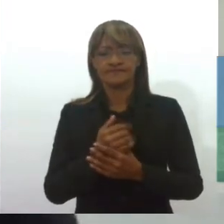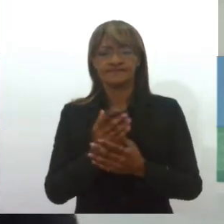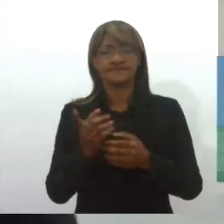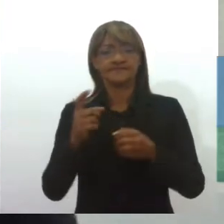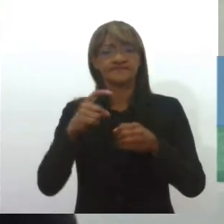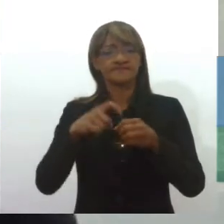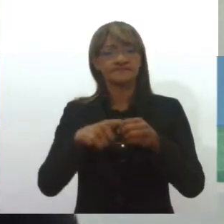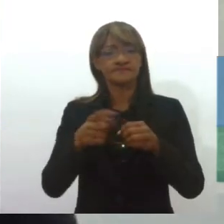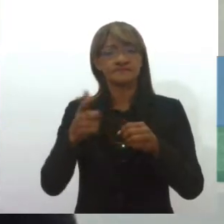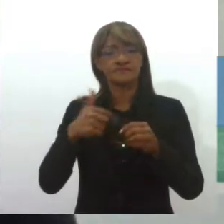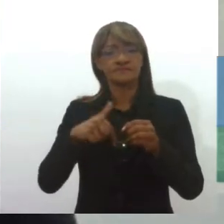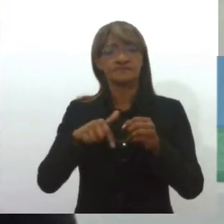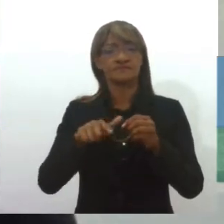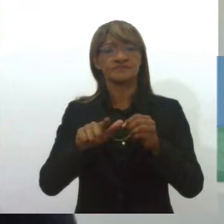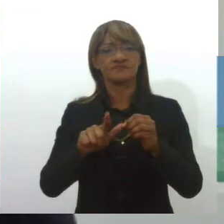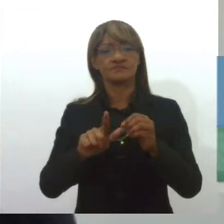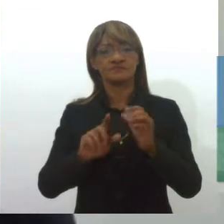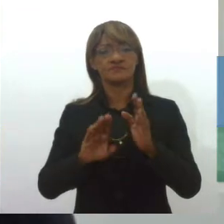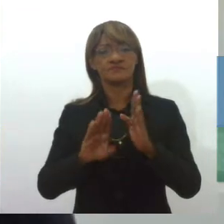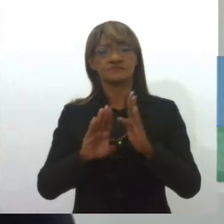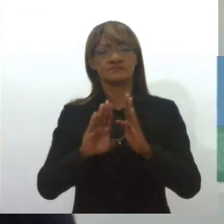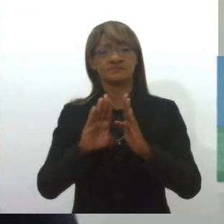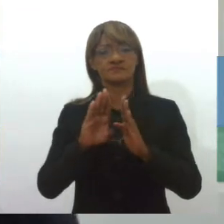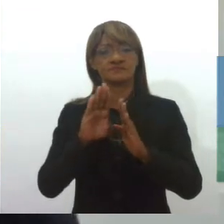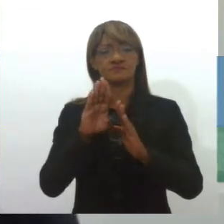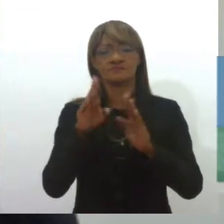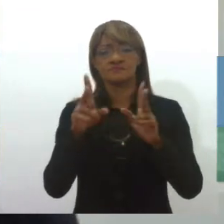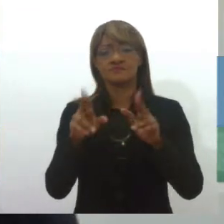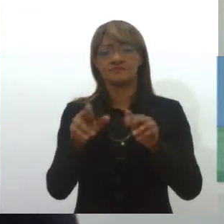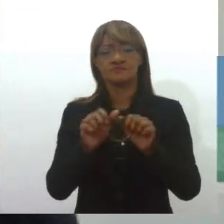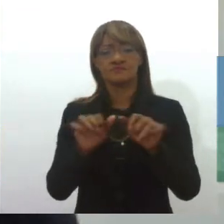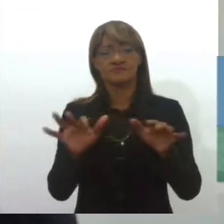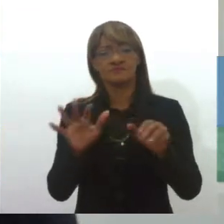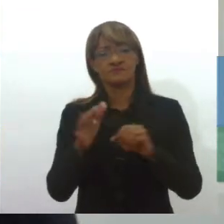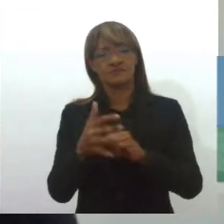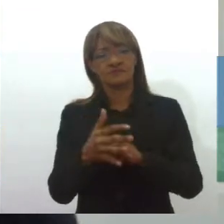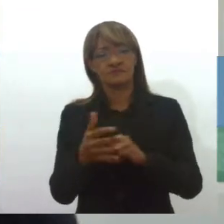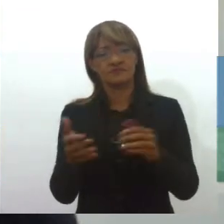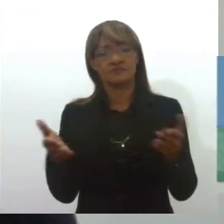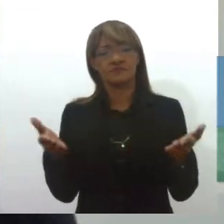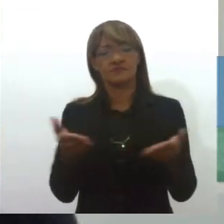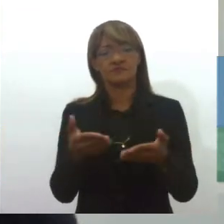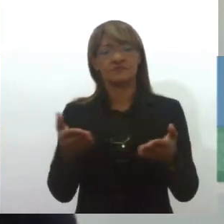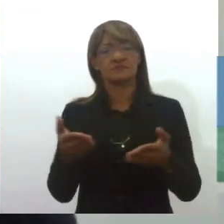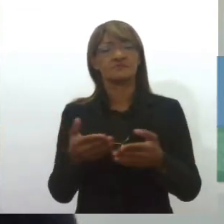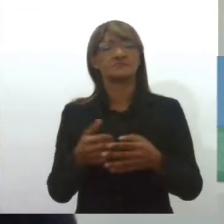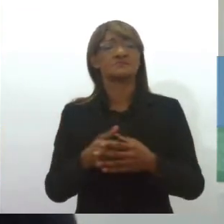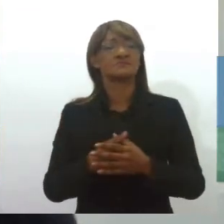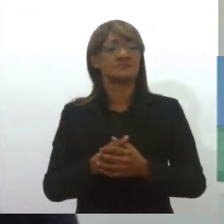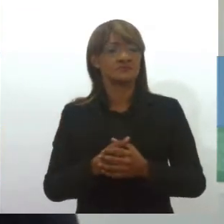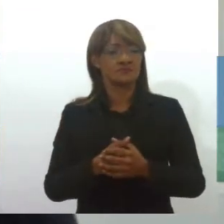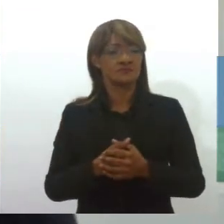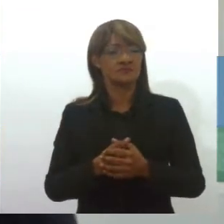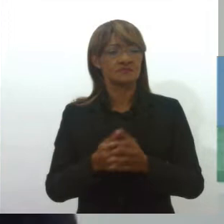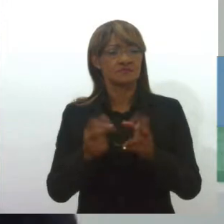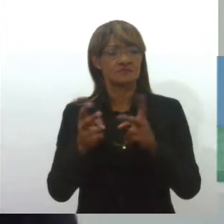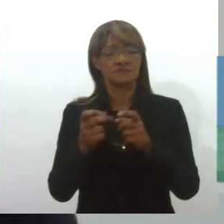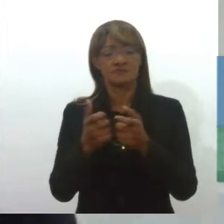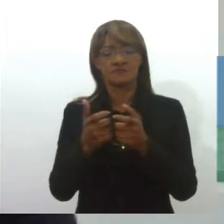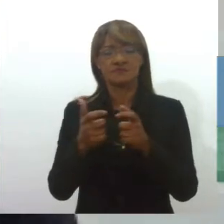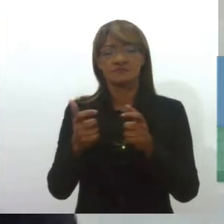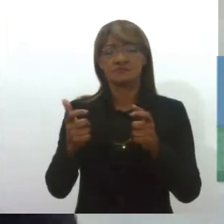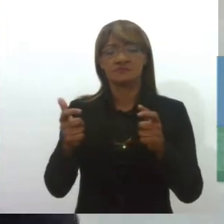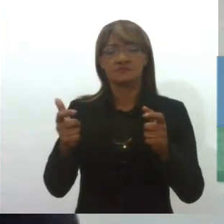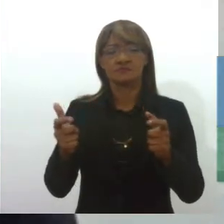aos patamares anteriores à pandemia. E hoje nós tivemos um aumento considerável